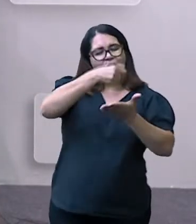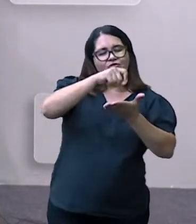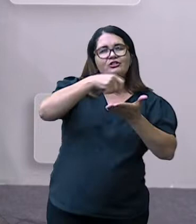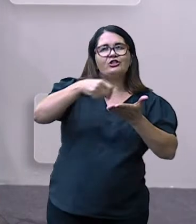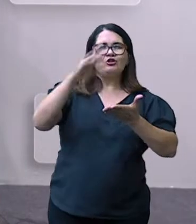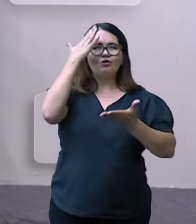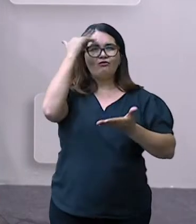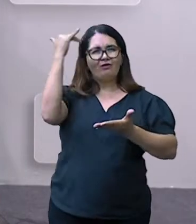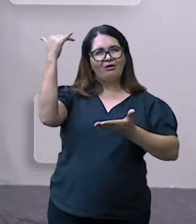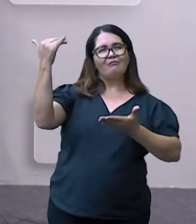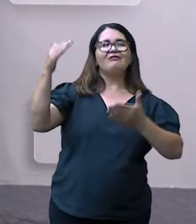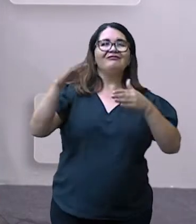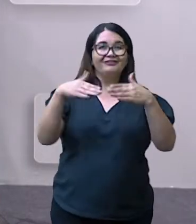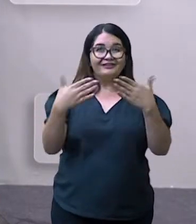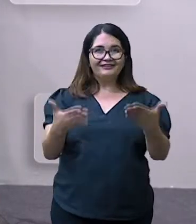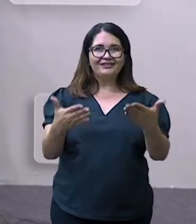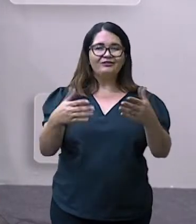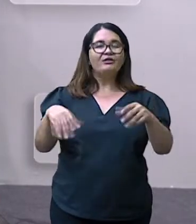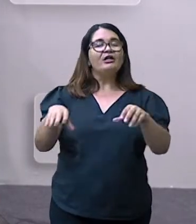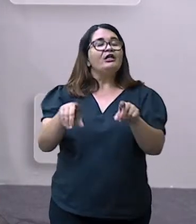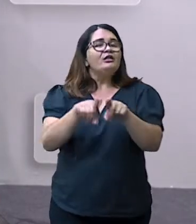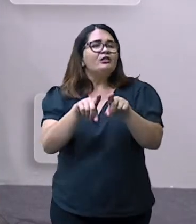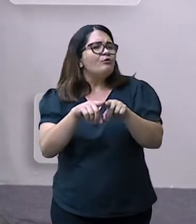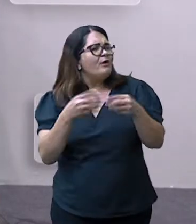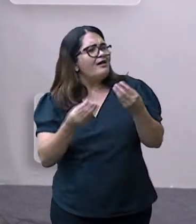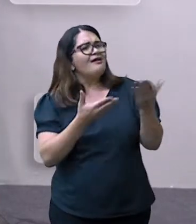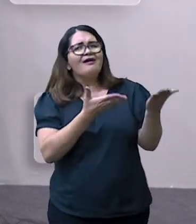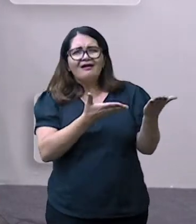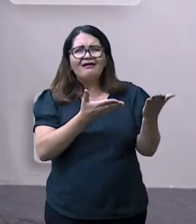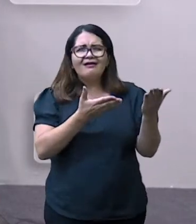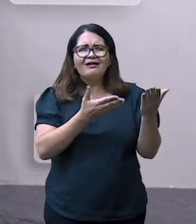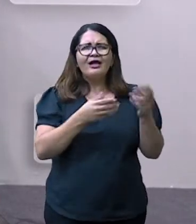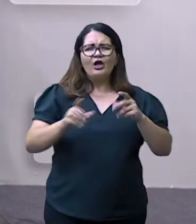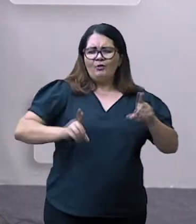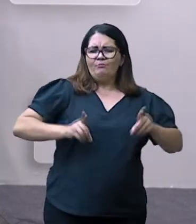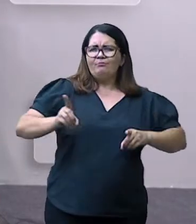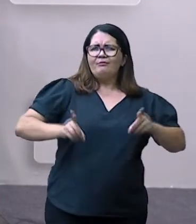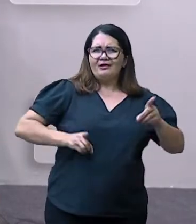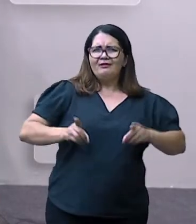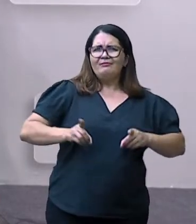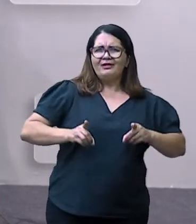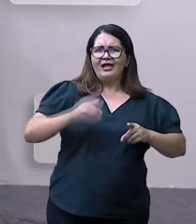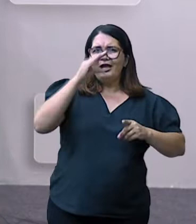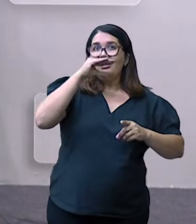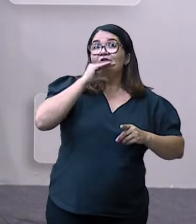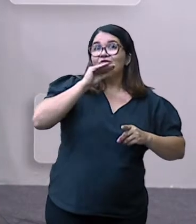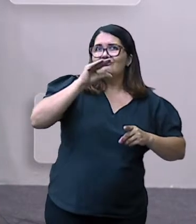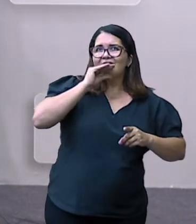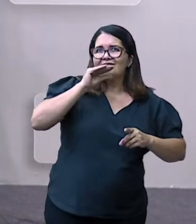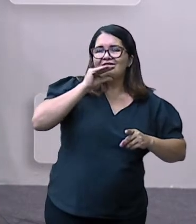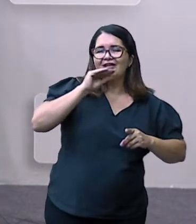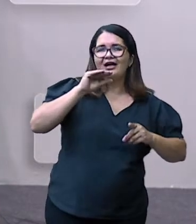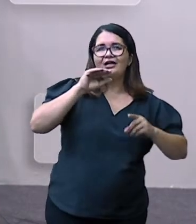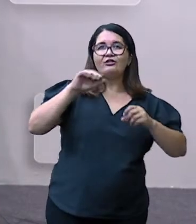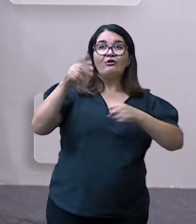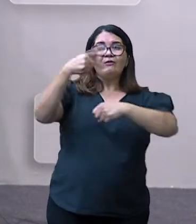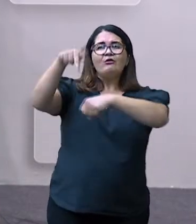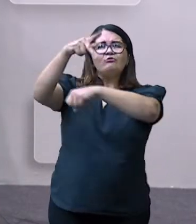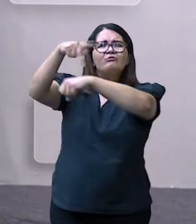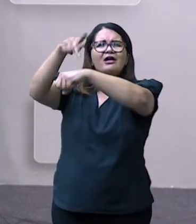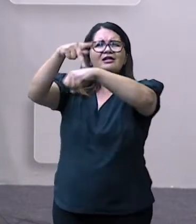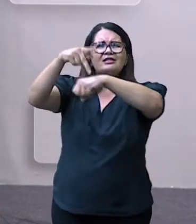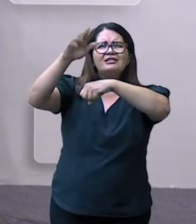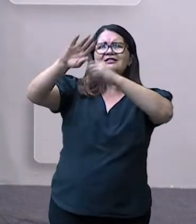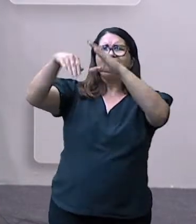poemas. Como primo, Clóris leva seu dom para fora do país, recebendo vários